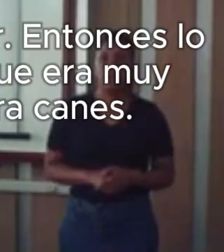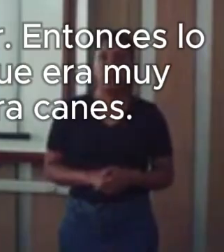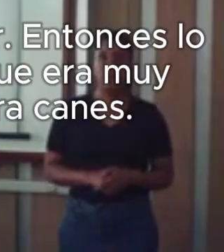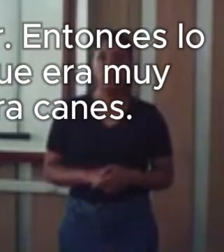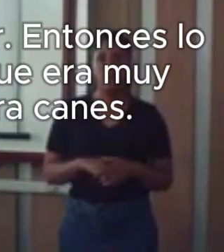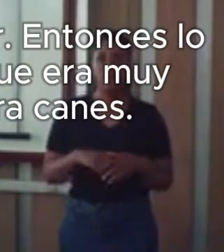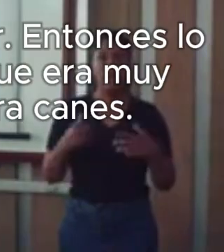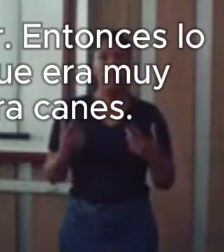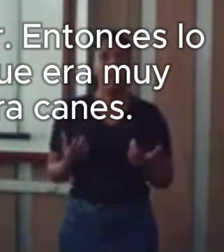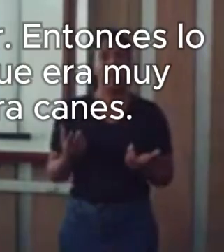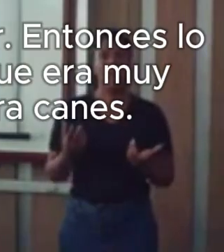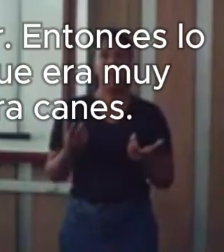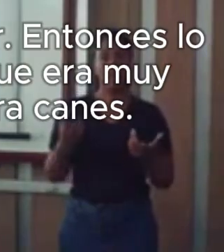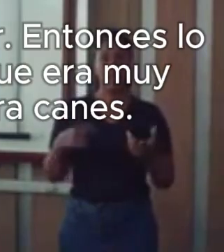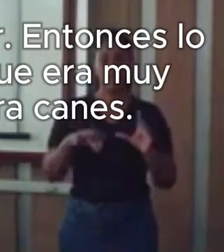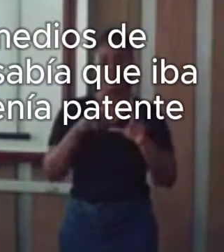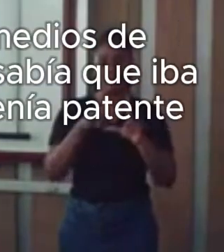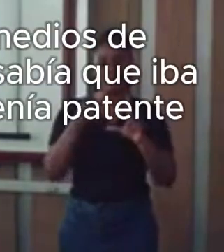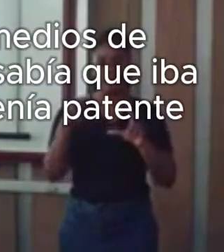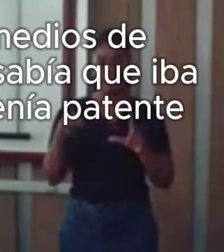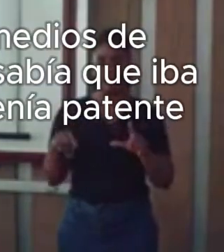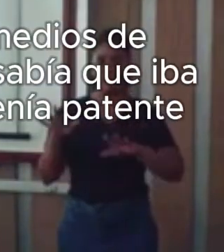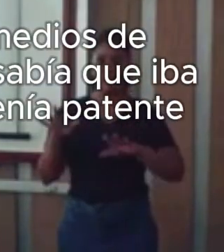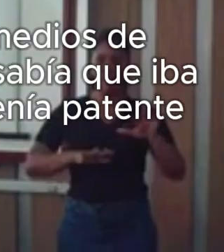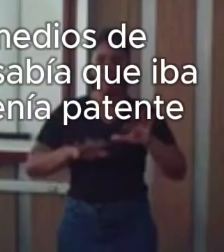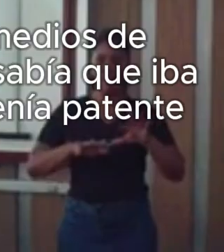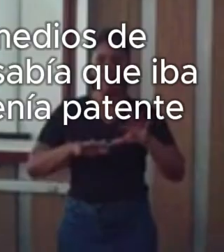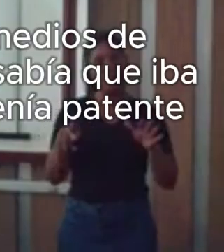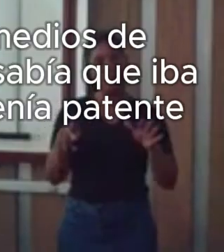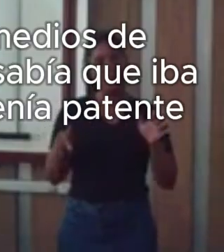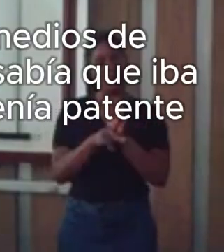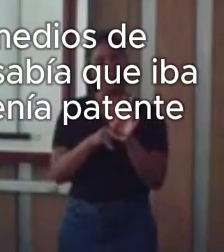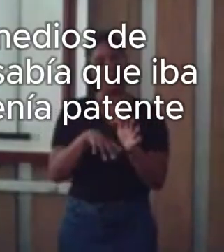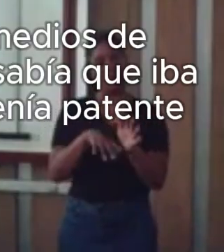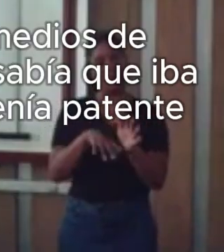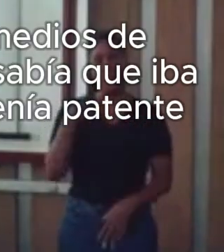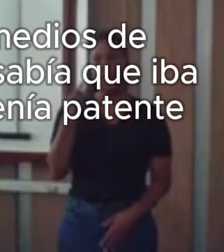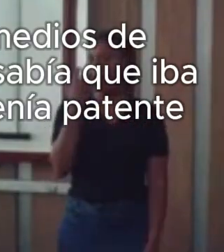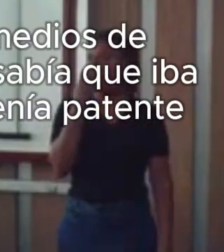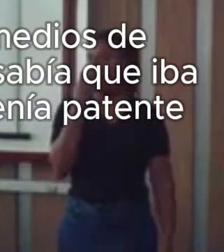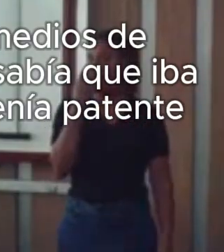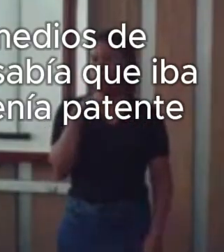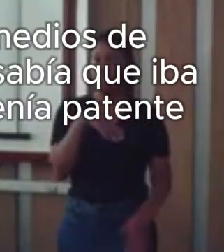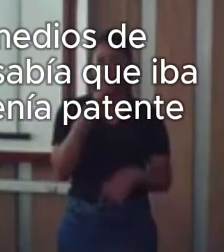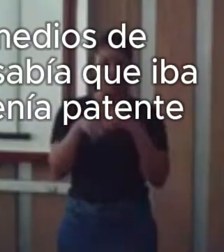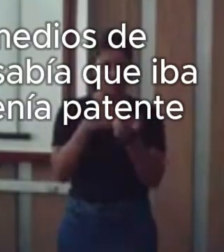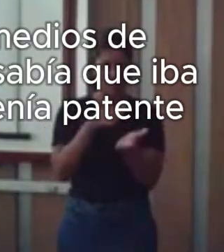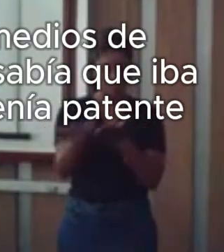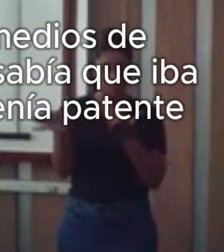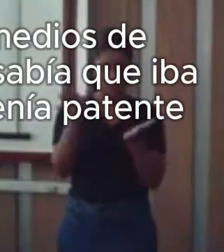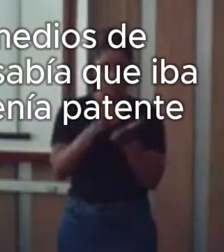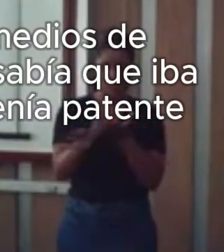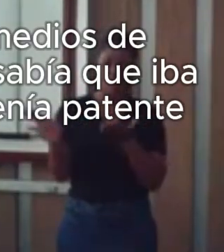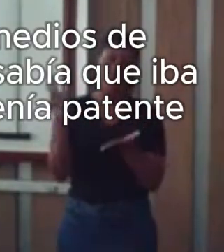escalas motoras para cães. E aí, quando a gente publicou esse artigo,